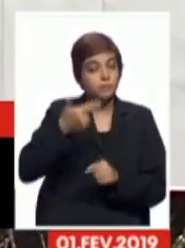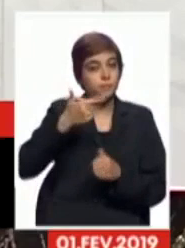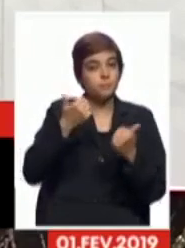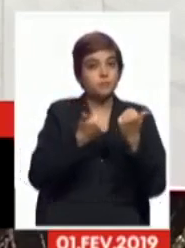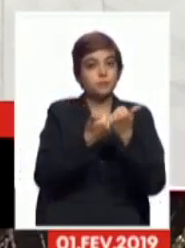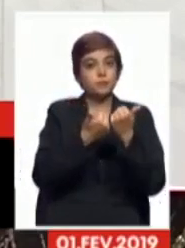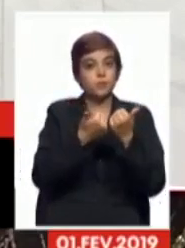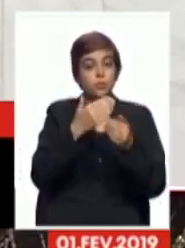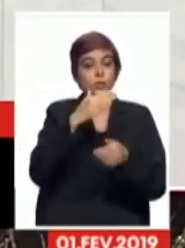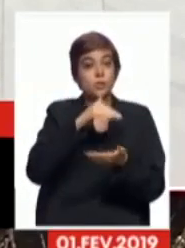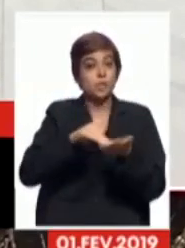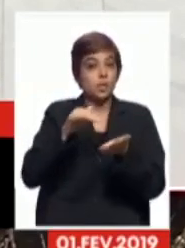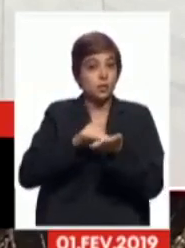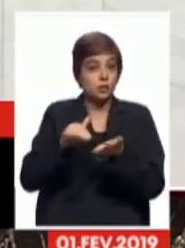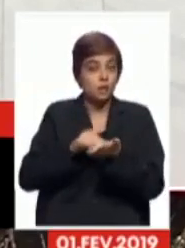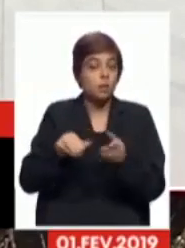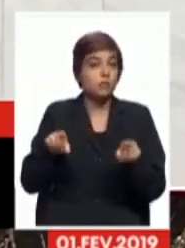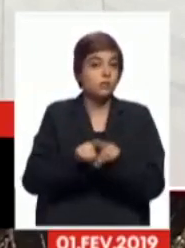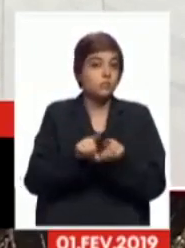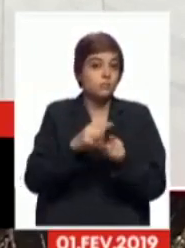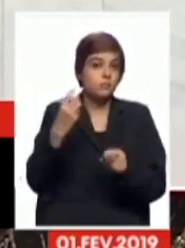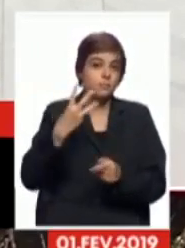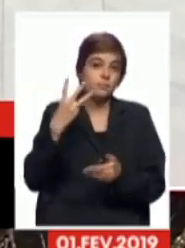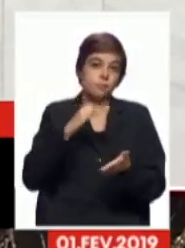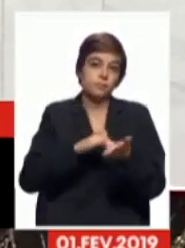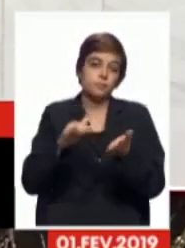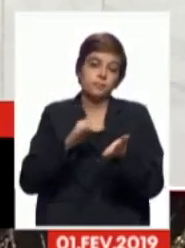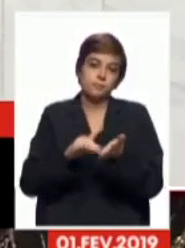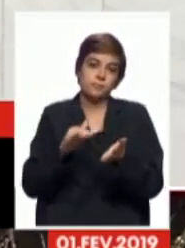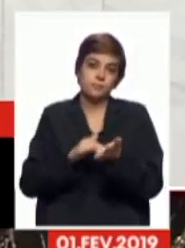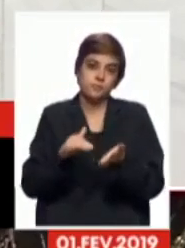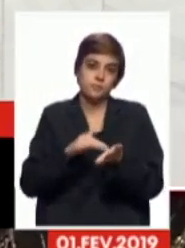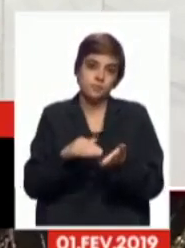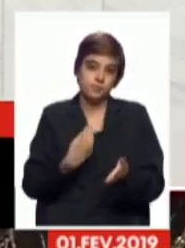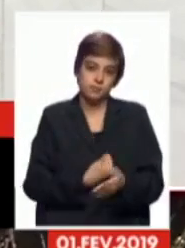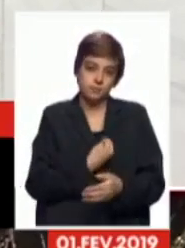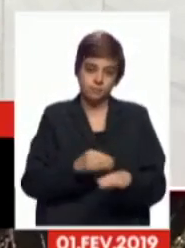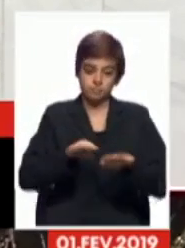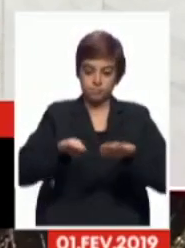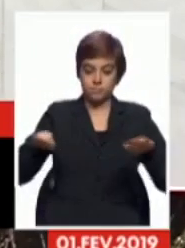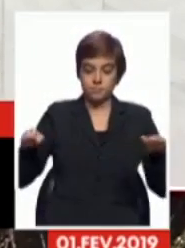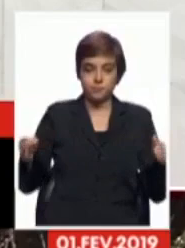Henrique, do PRB, e o terceiro secretário Arley Santiago, do PTB.